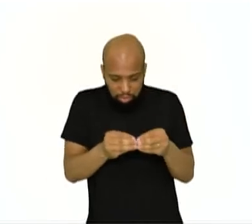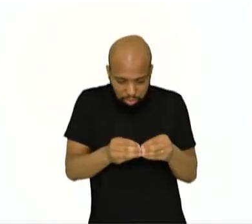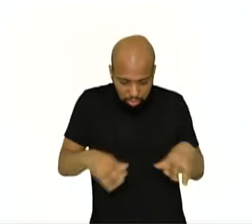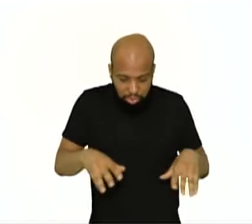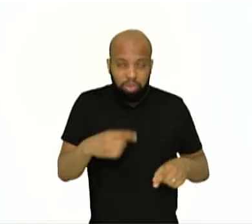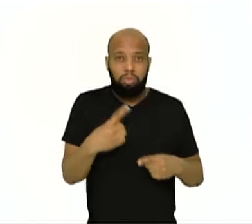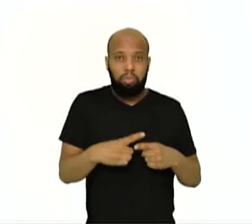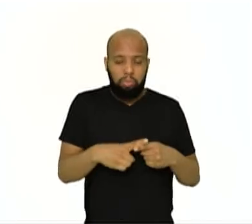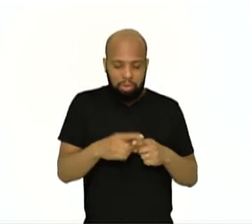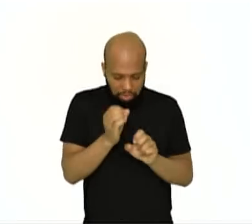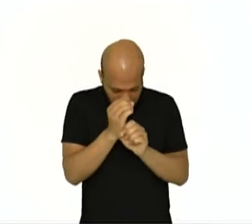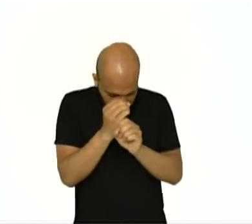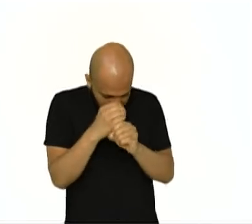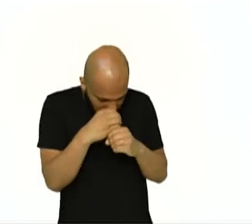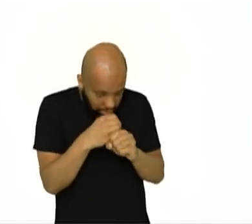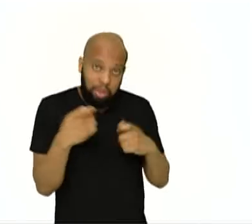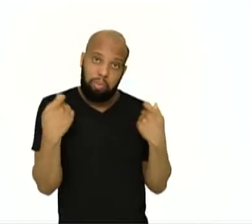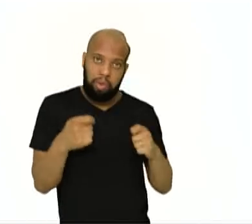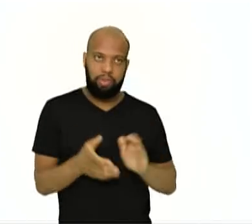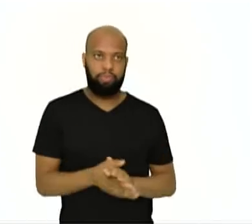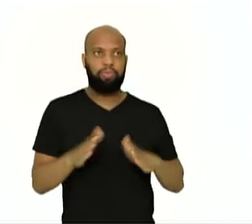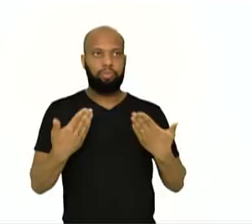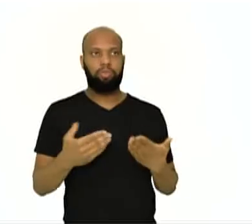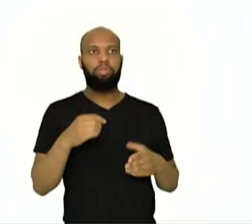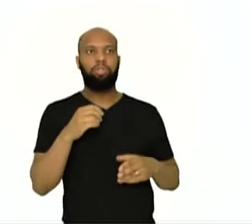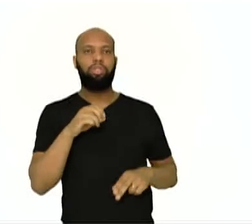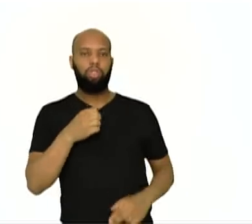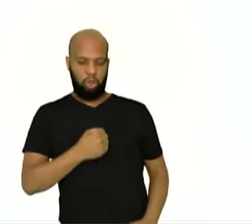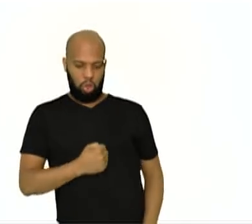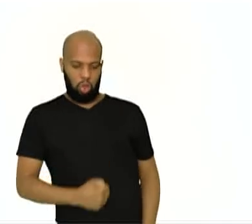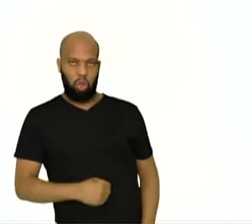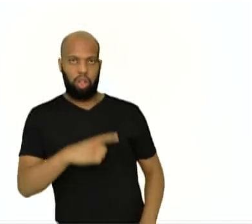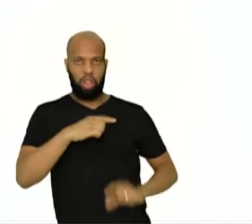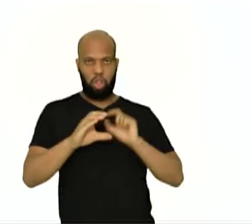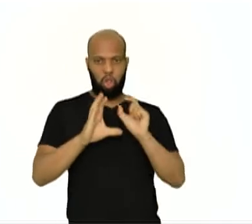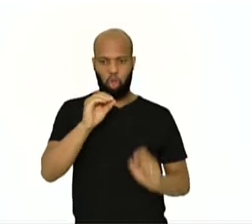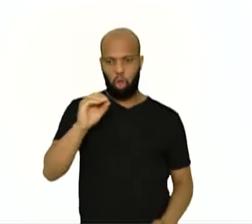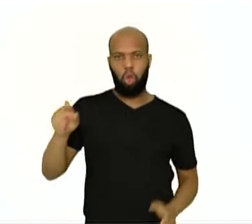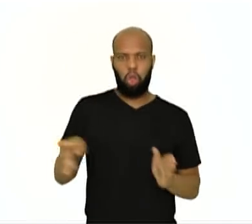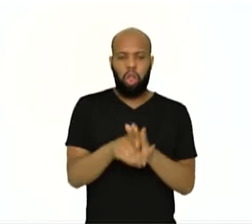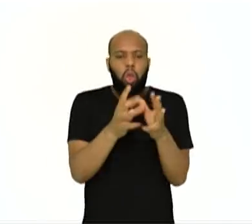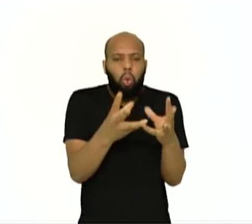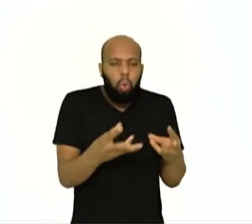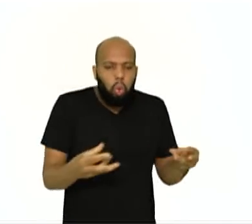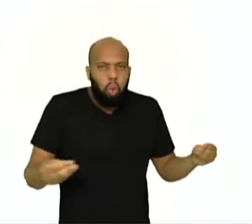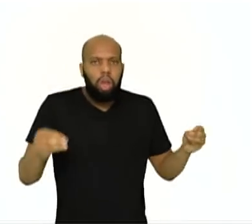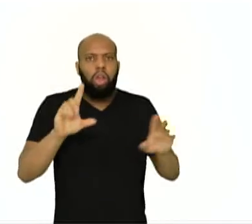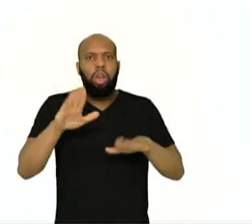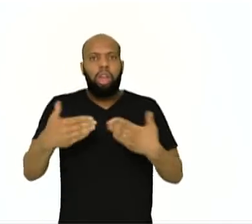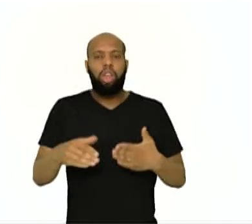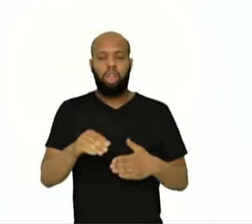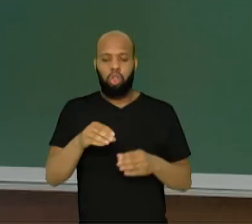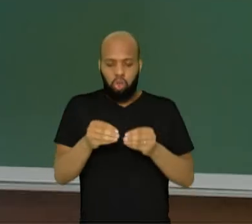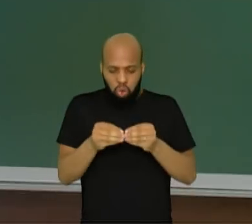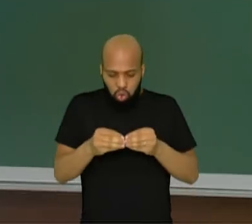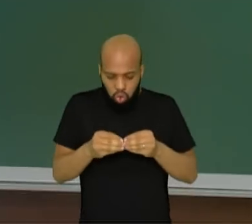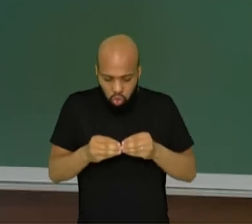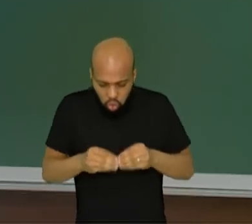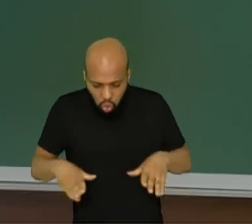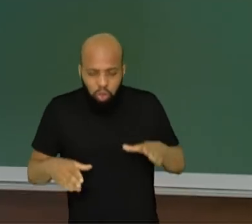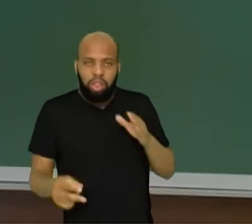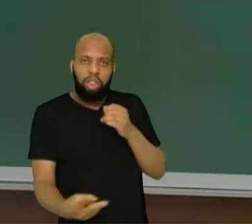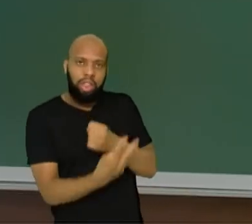ovos são microscópicos. As fezes, o cocô entra em decomposição e os ovos, eles são protegidos por